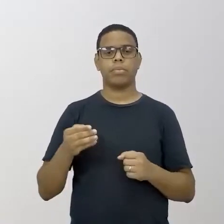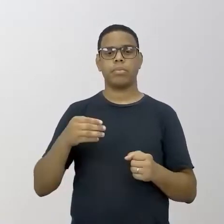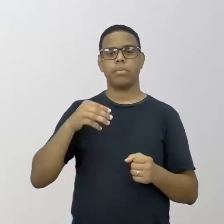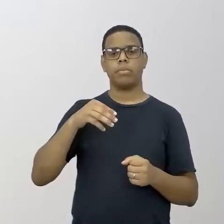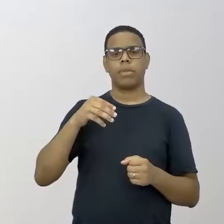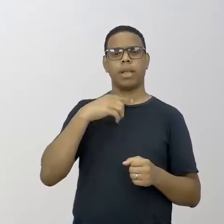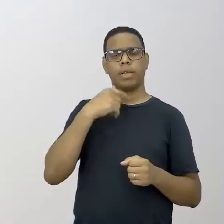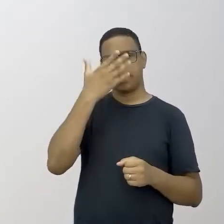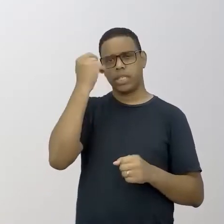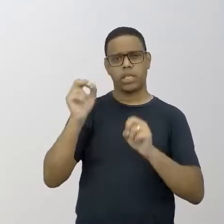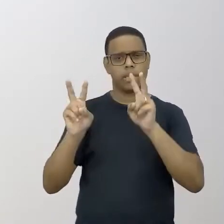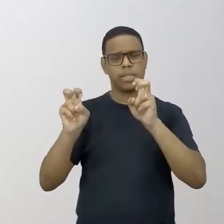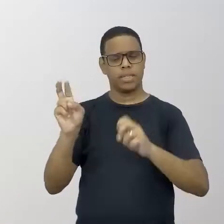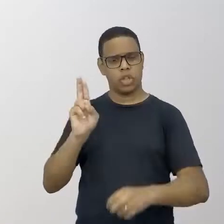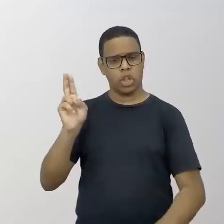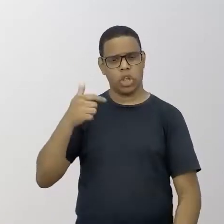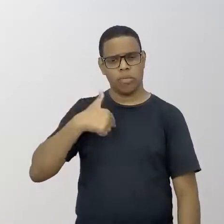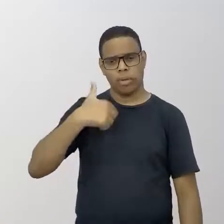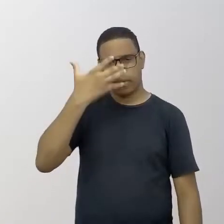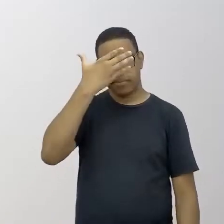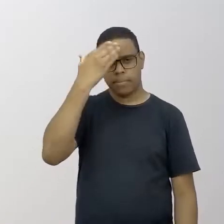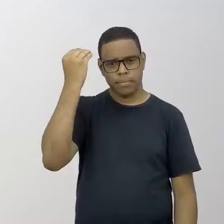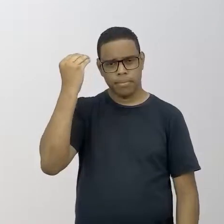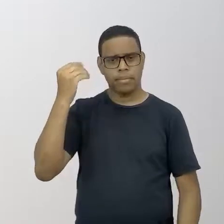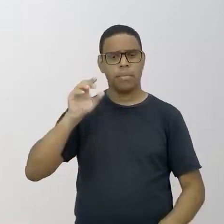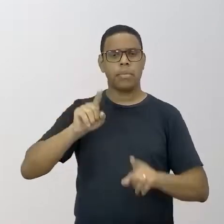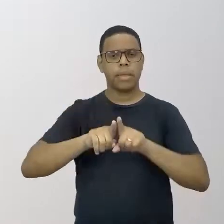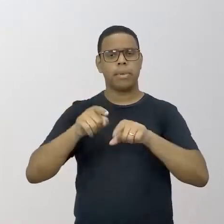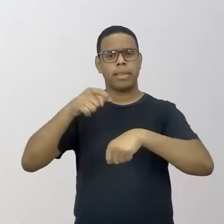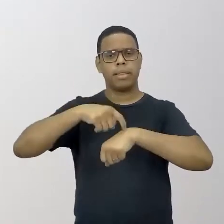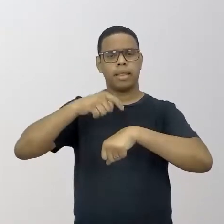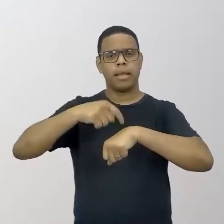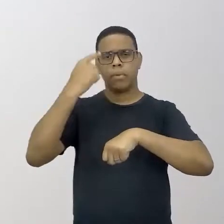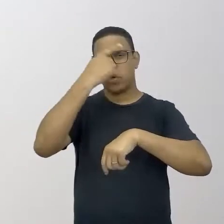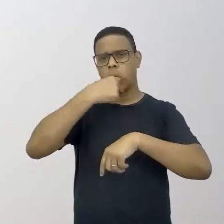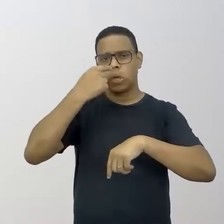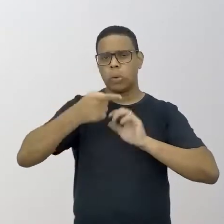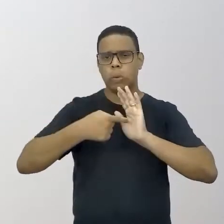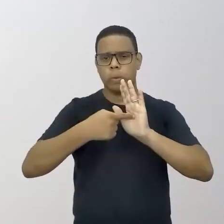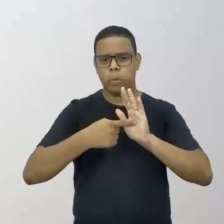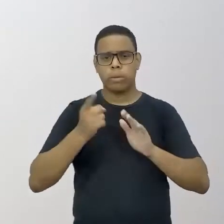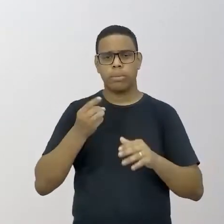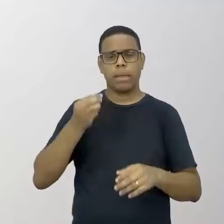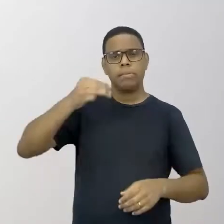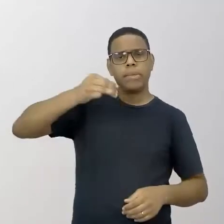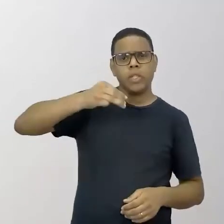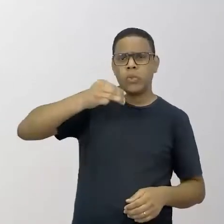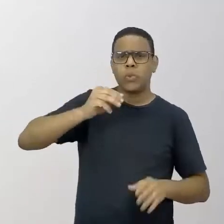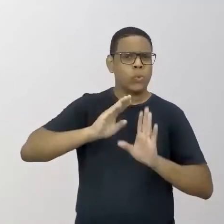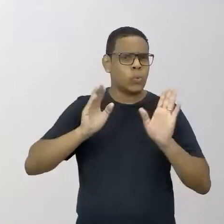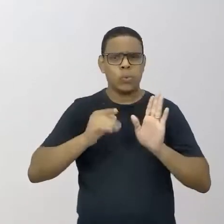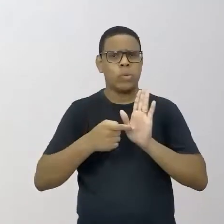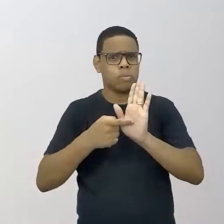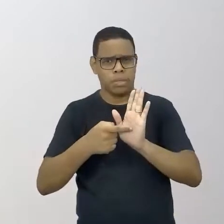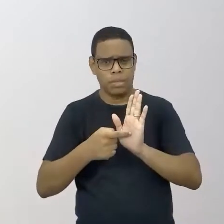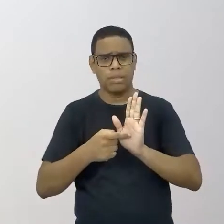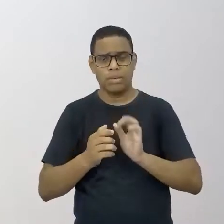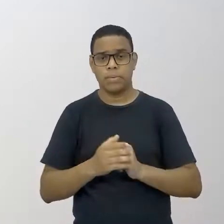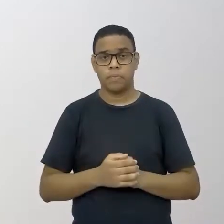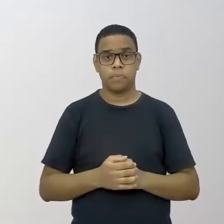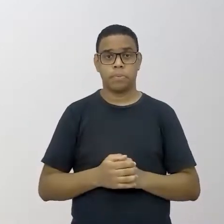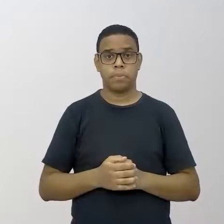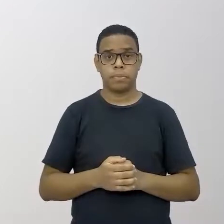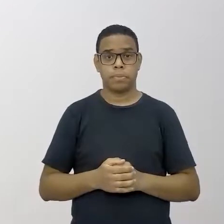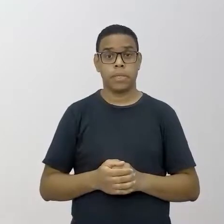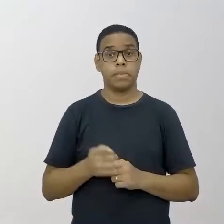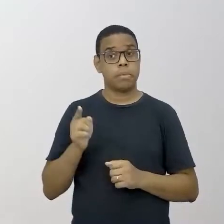Eu esqueci exatamente o tempo da apresentação dele, mas são minutos assim da apresentação. Só